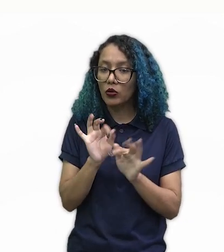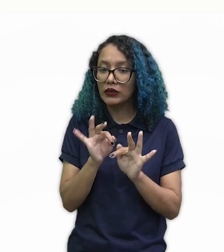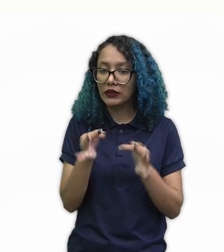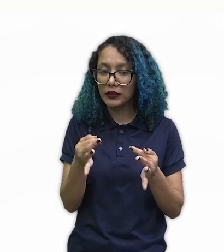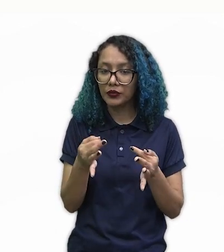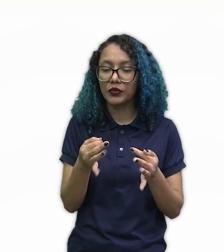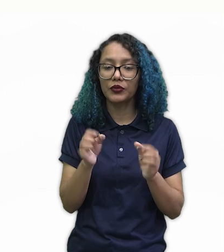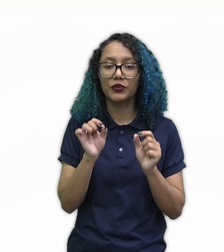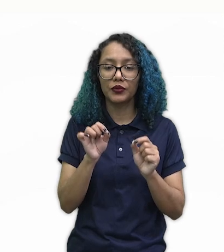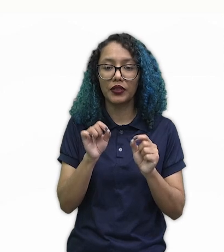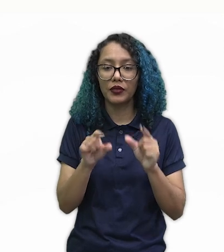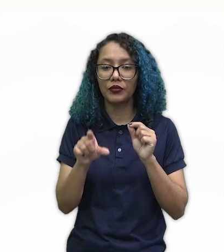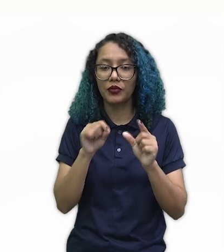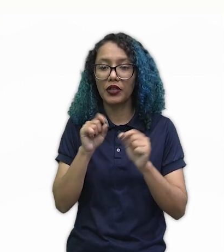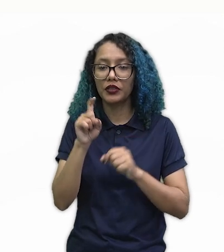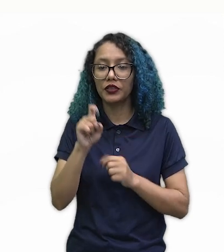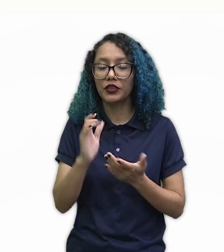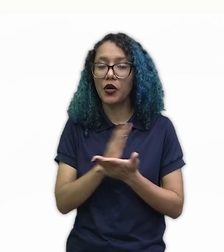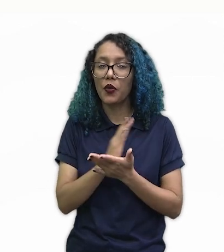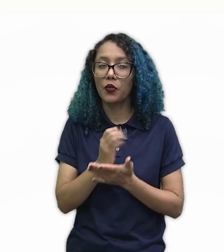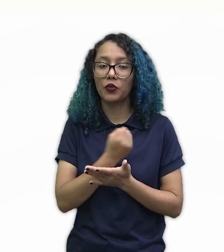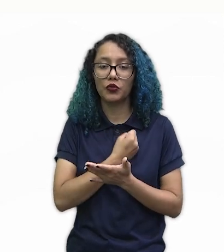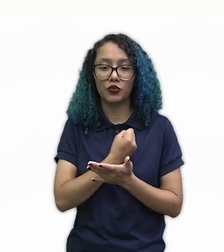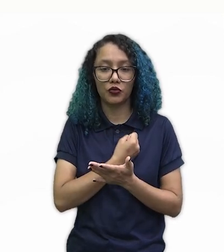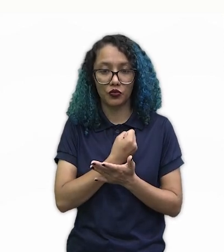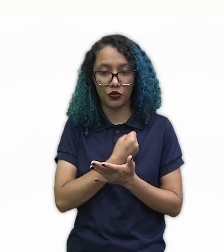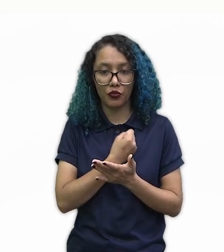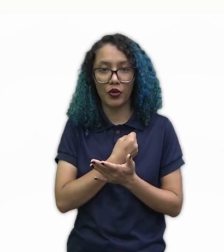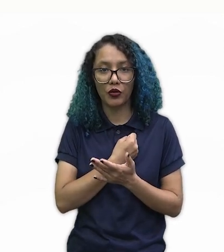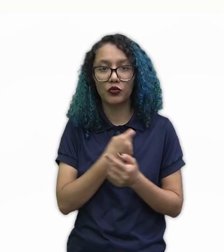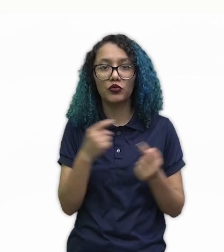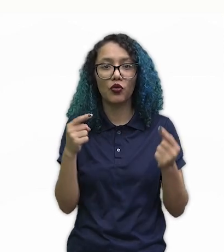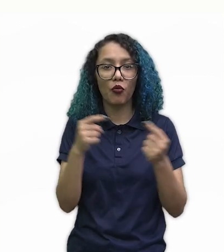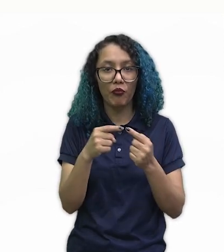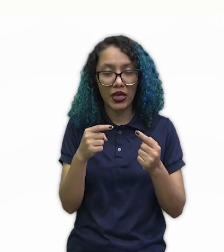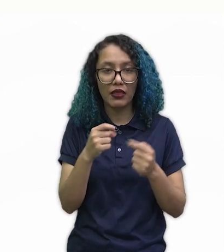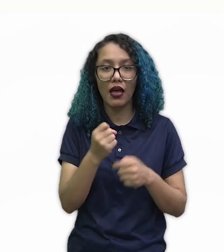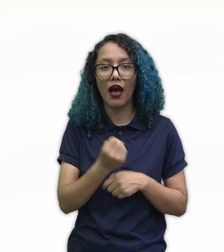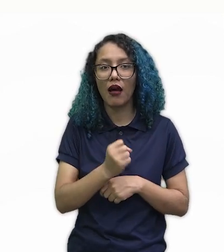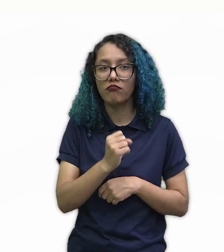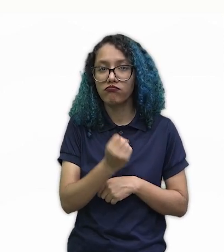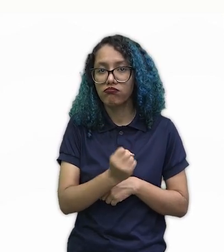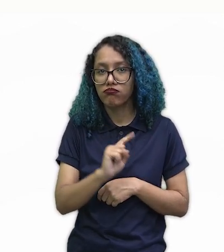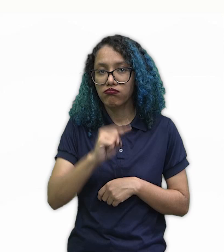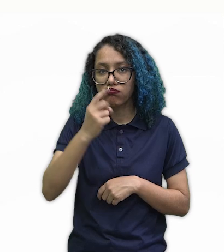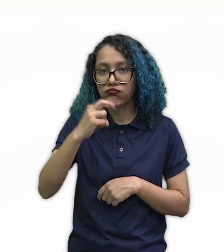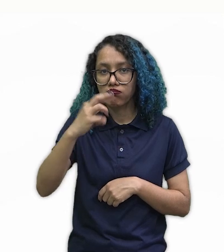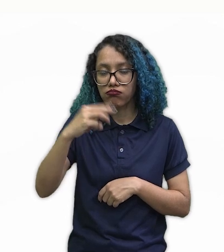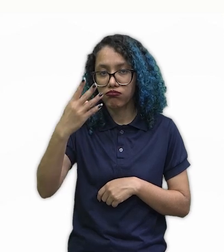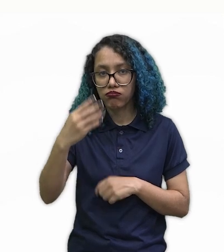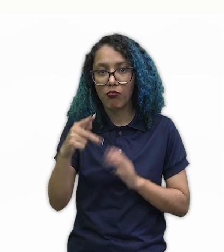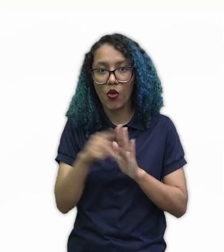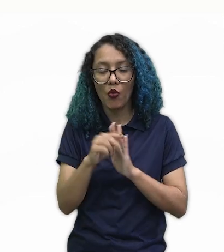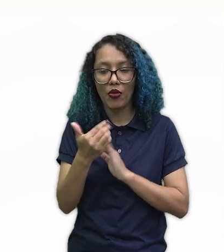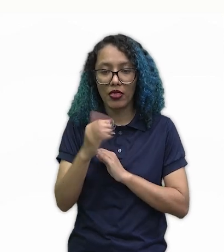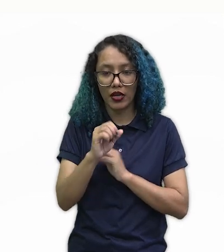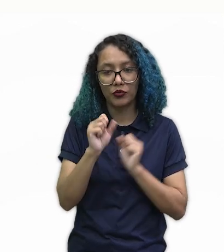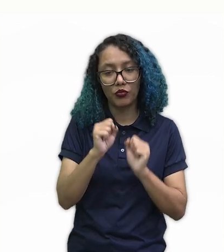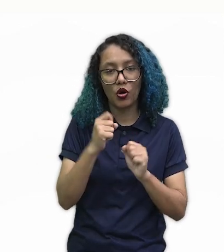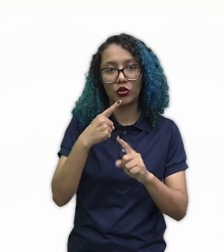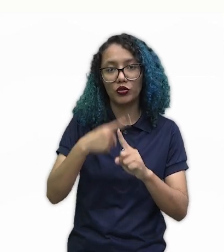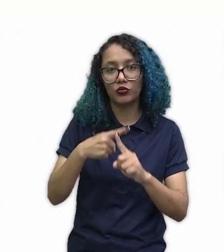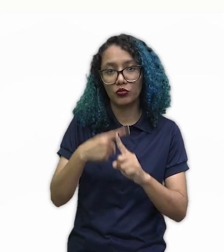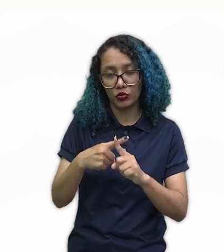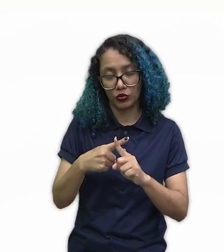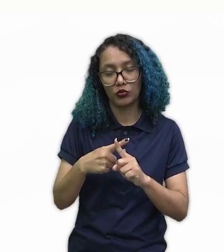vamos escolher para x alguns valores que são potências de 10, sejam elas múltiplos